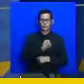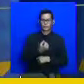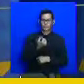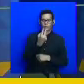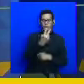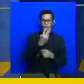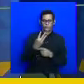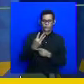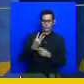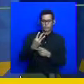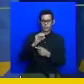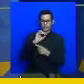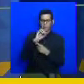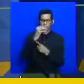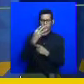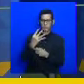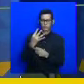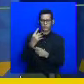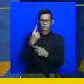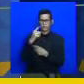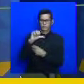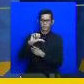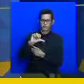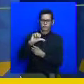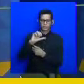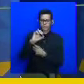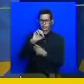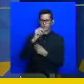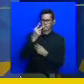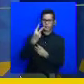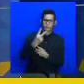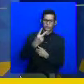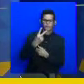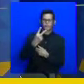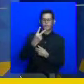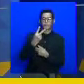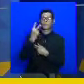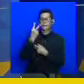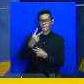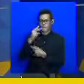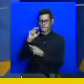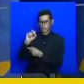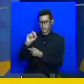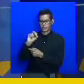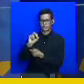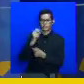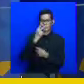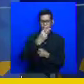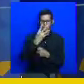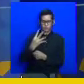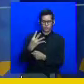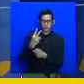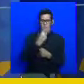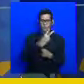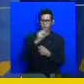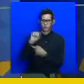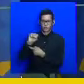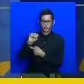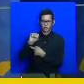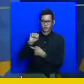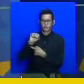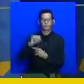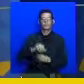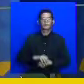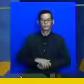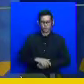23, 04, 19, 02, 20, 24 e